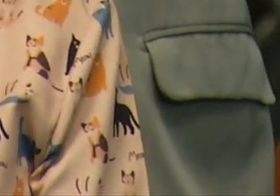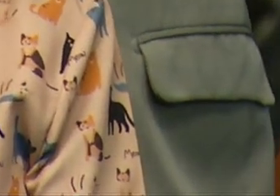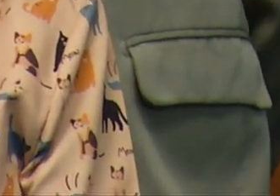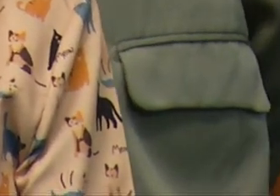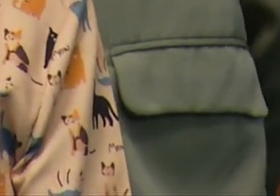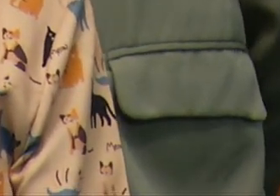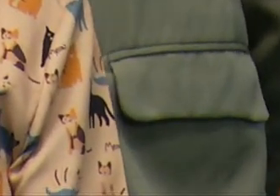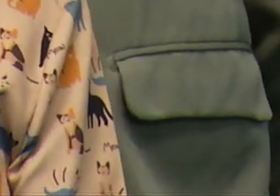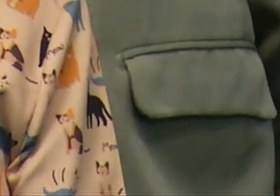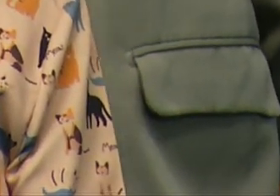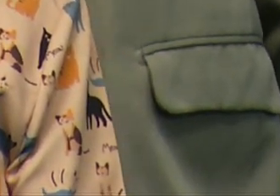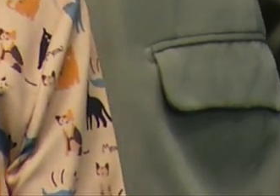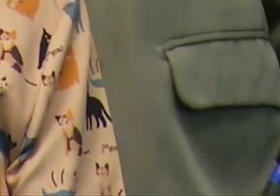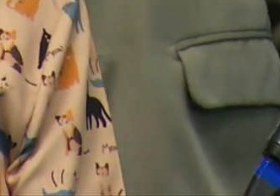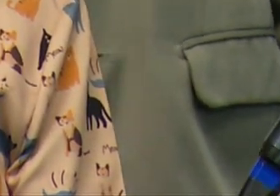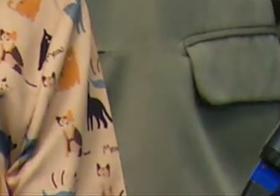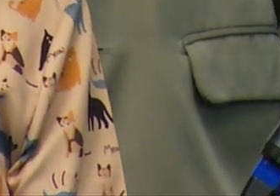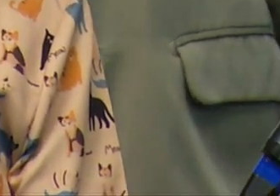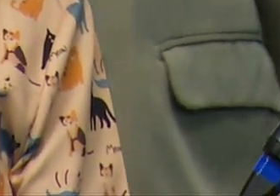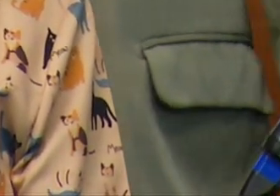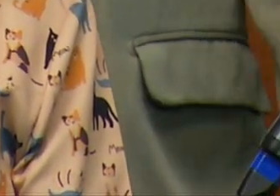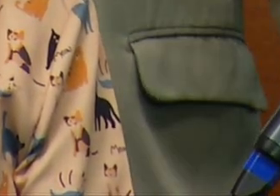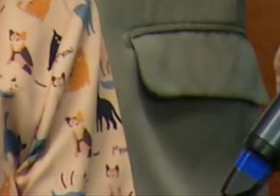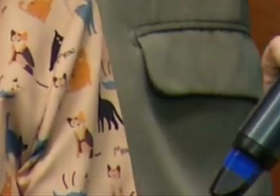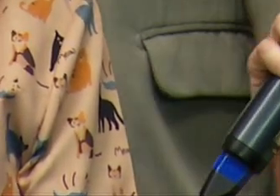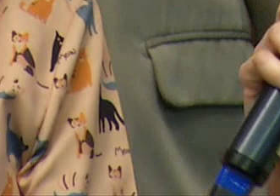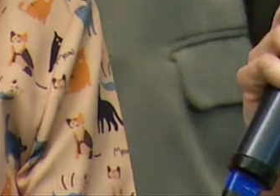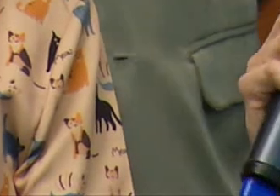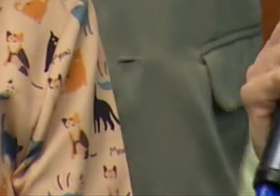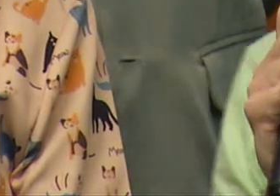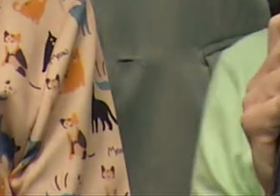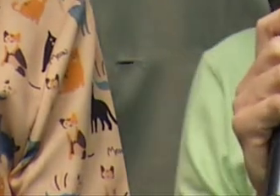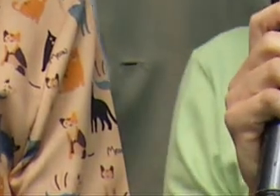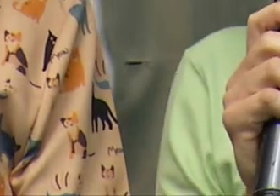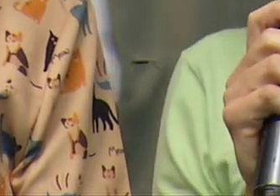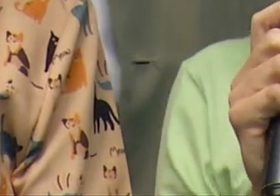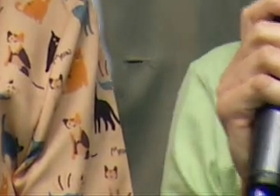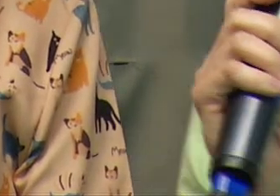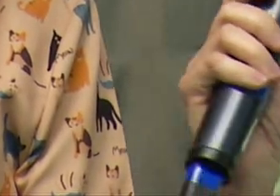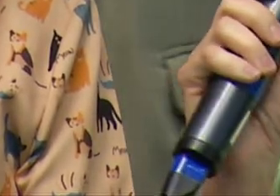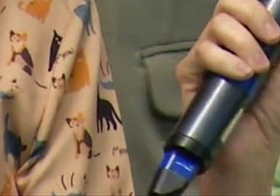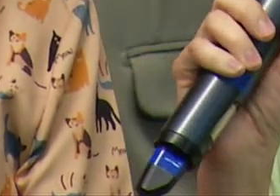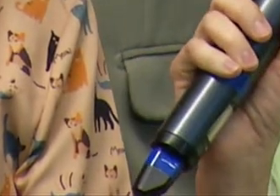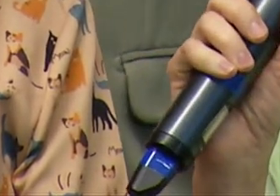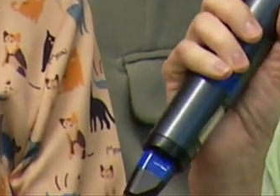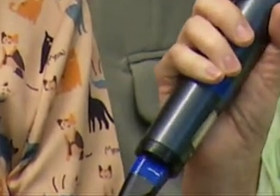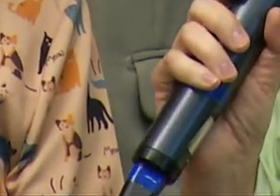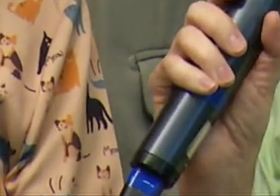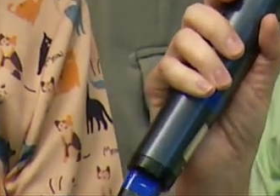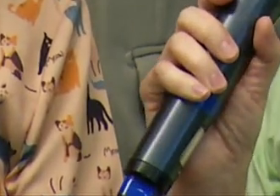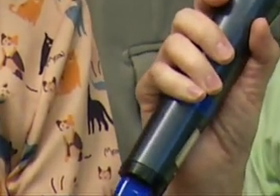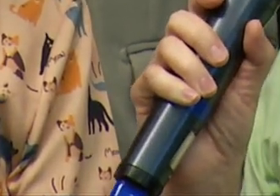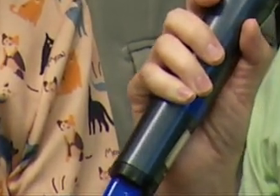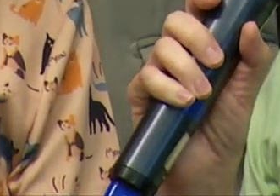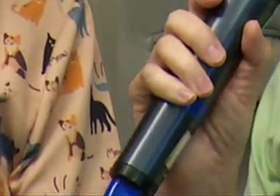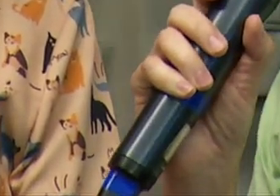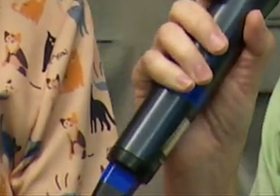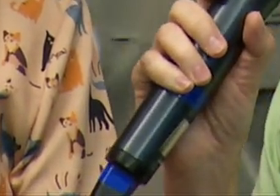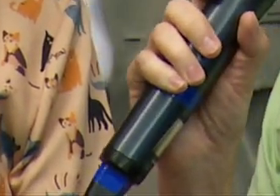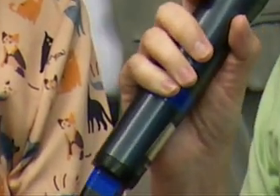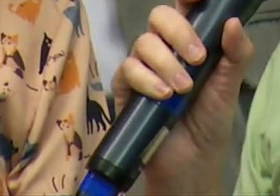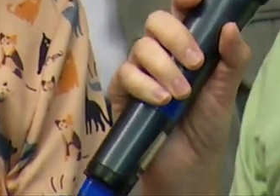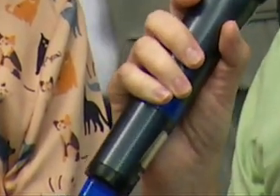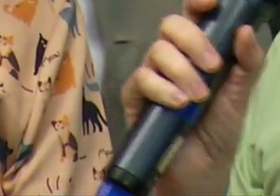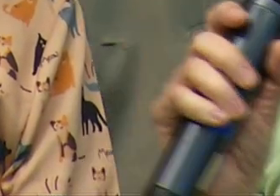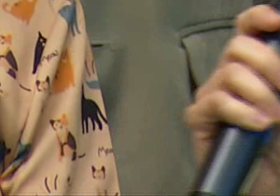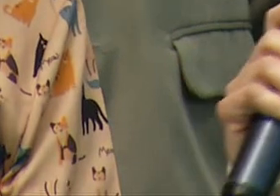agressividade. Então, dizer que a gente tem aprendido muito junto, acho que isso é importante. E dizer que é muito bom estar podendo estar dividindo esse